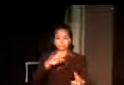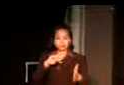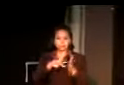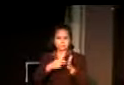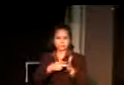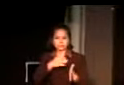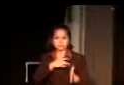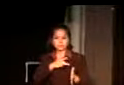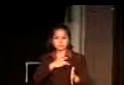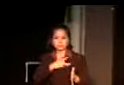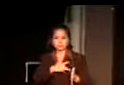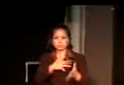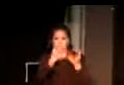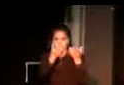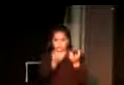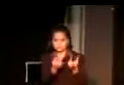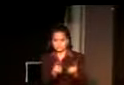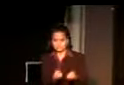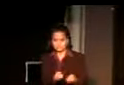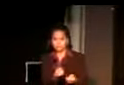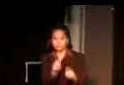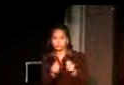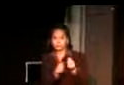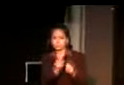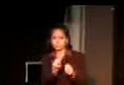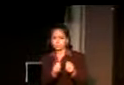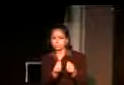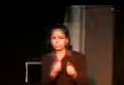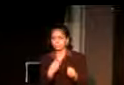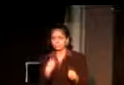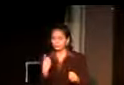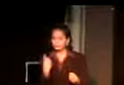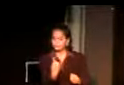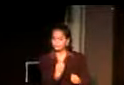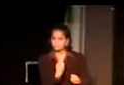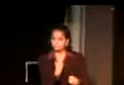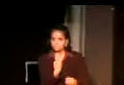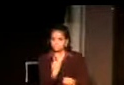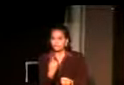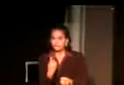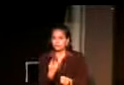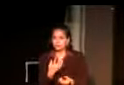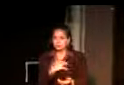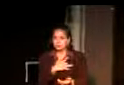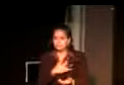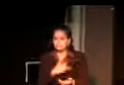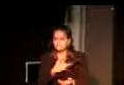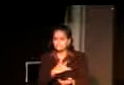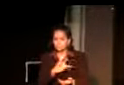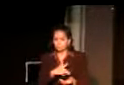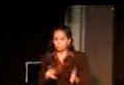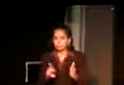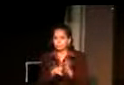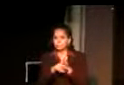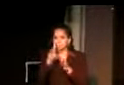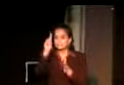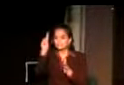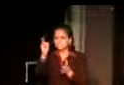recebida é a forma como fomos alcançados pela misericórdia do próprio